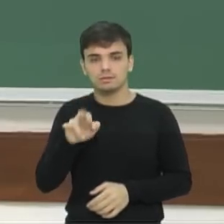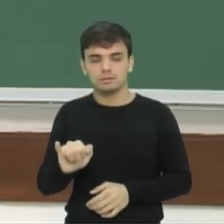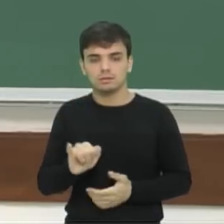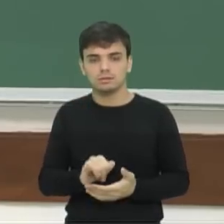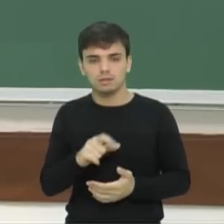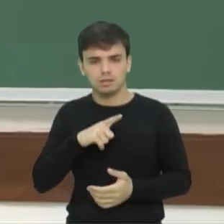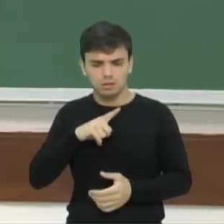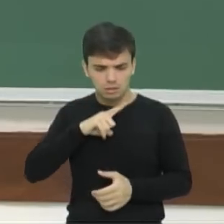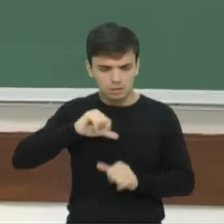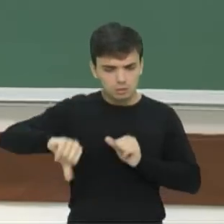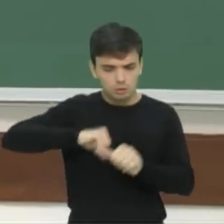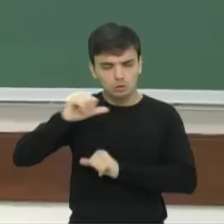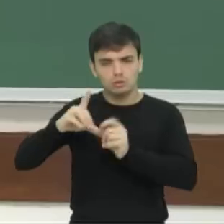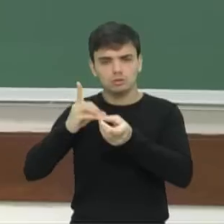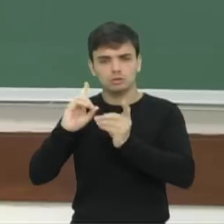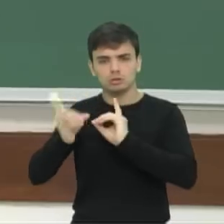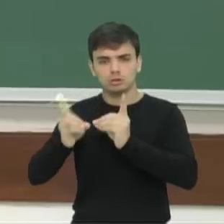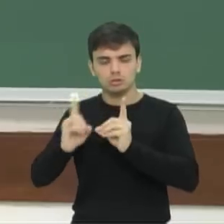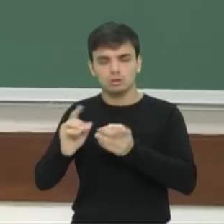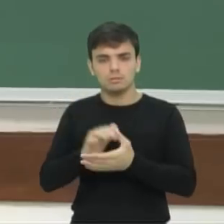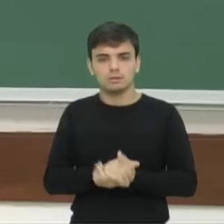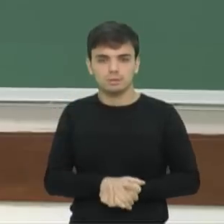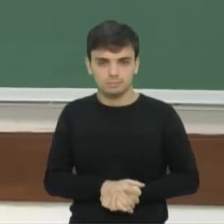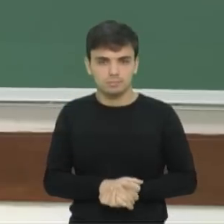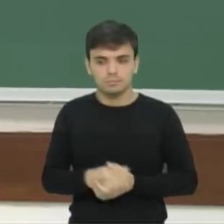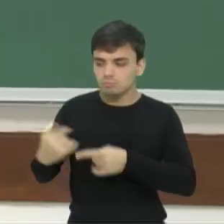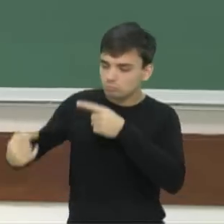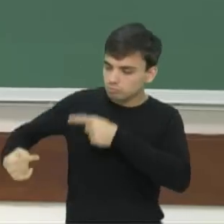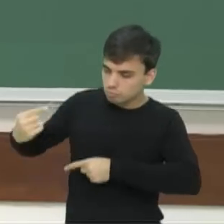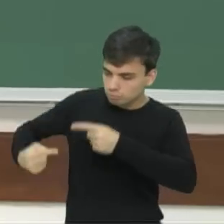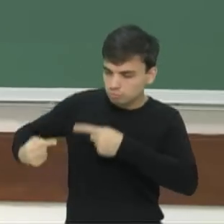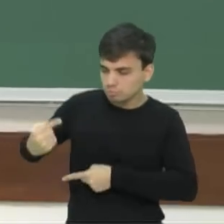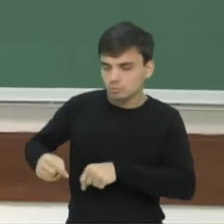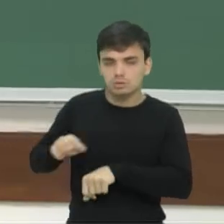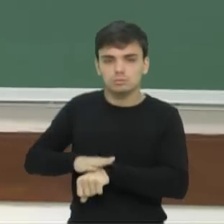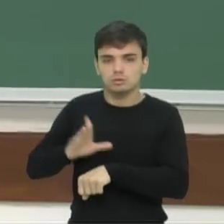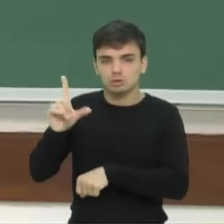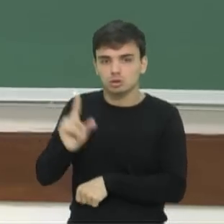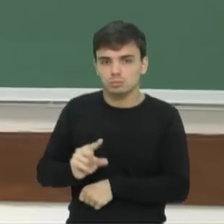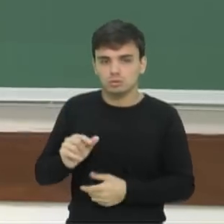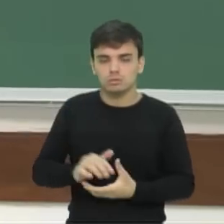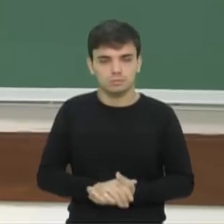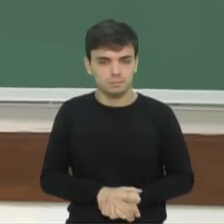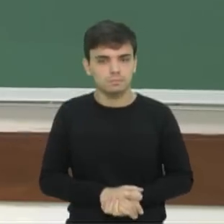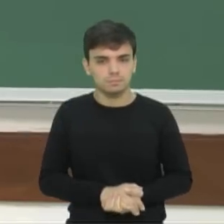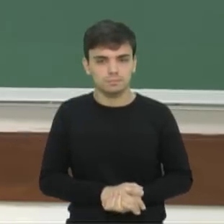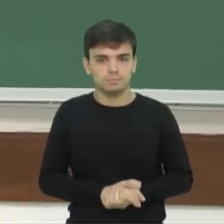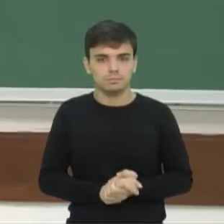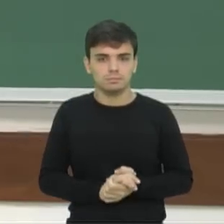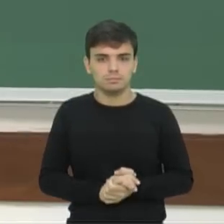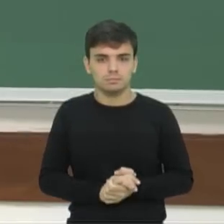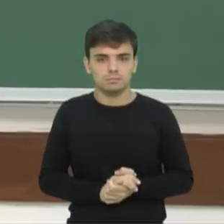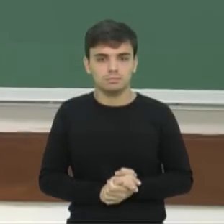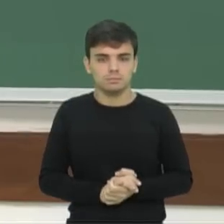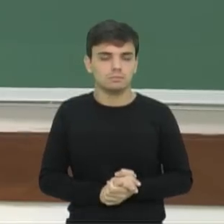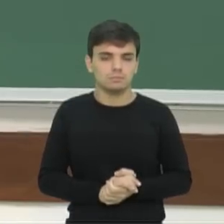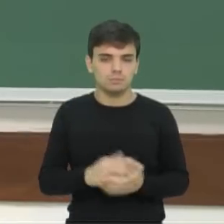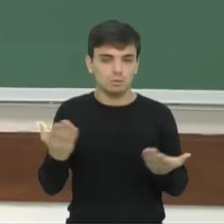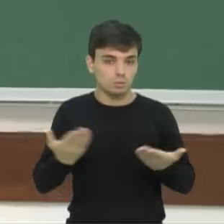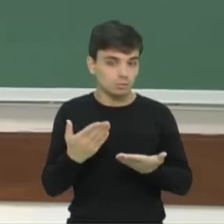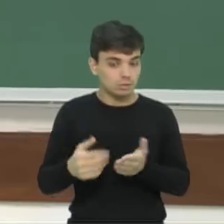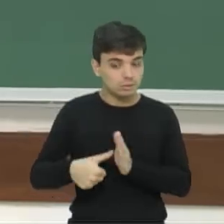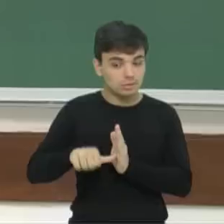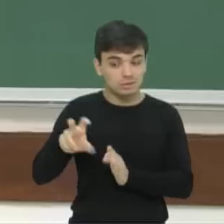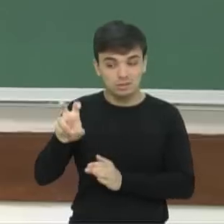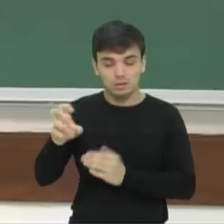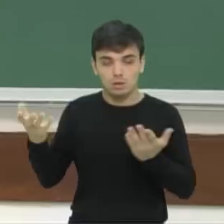mais dinâmica, a luta tornou-se mais competitiva, né? Como diminuiu o tempo também ali para os homens, o tempo era 5, hoje são 4 minutos, né? Então